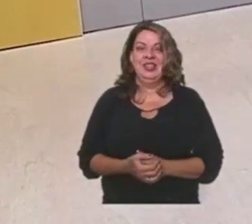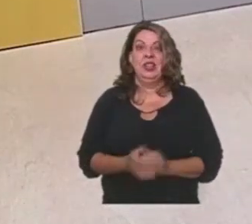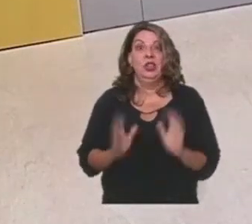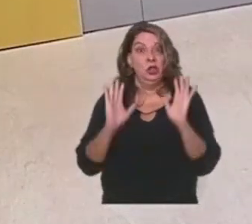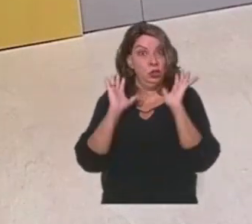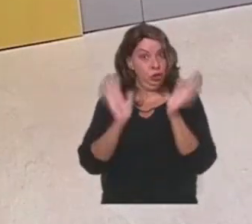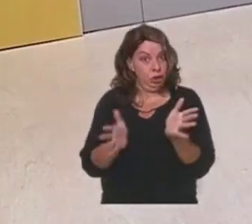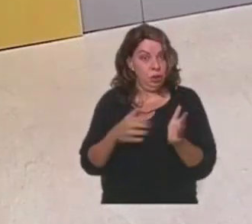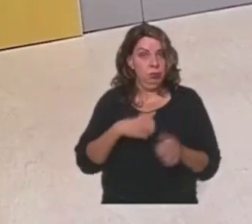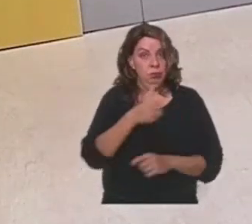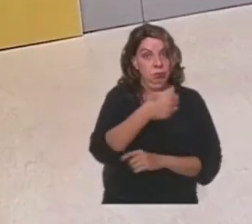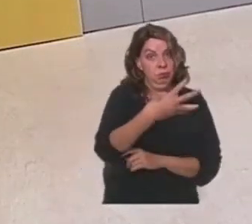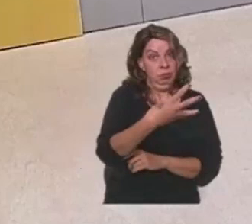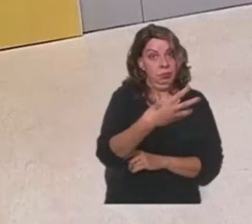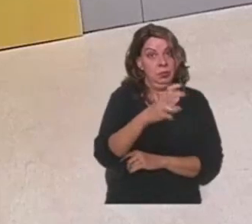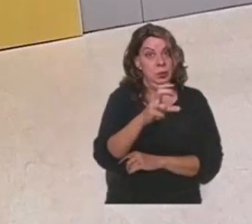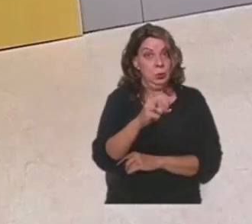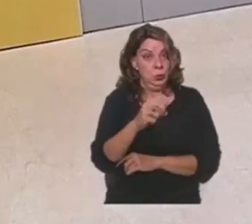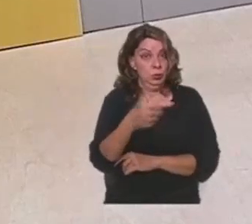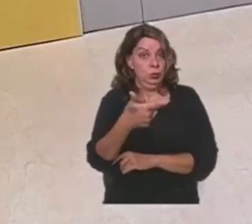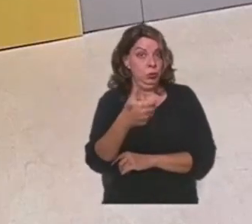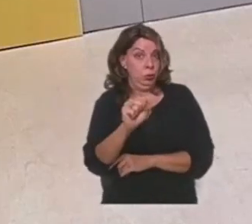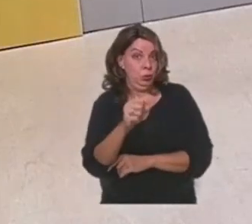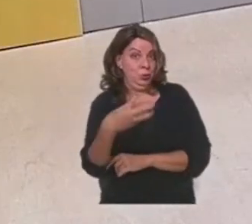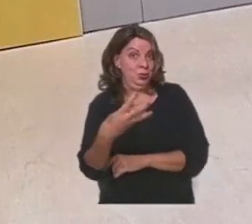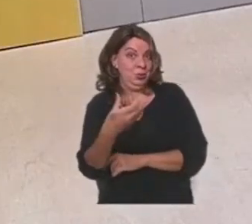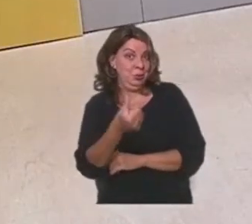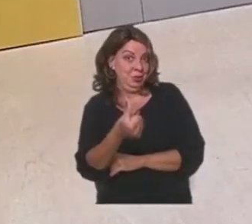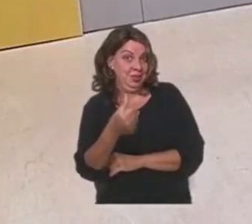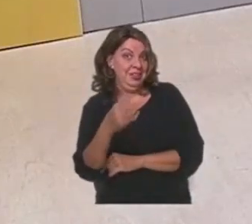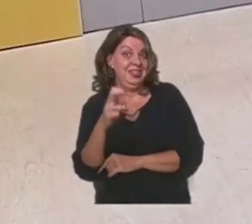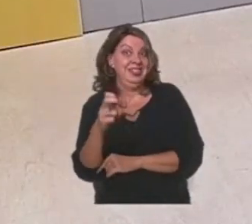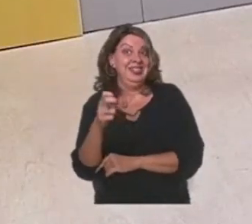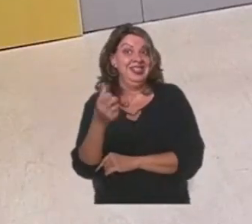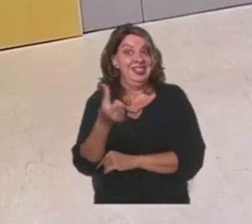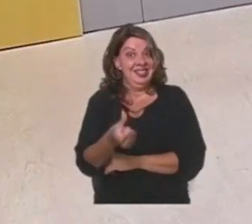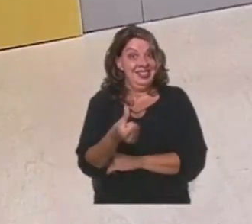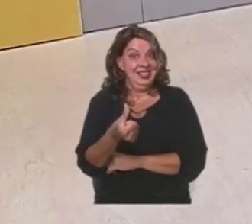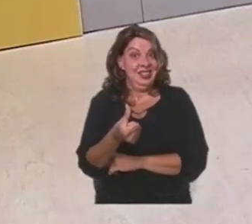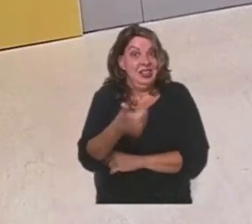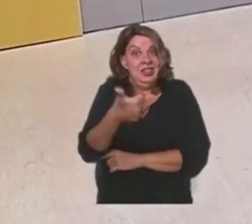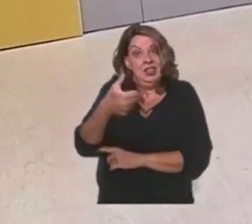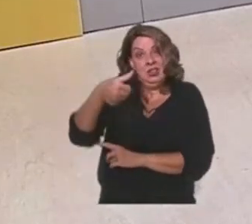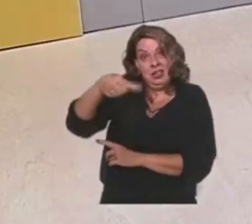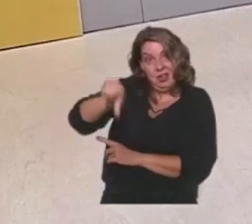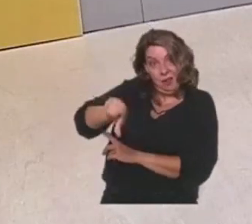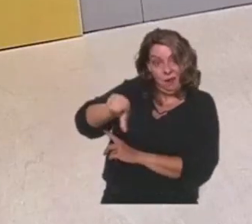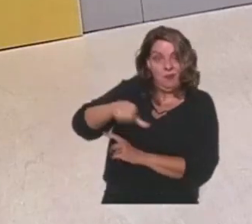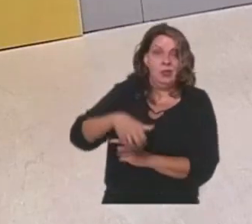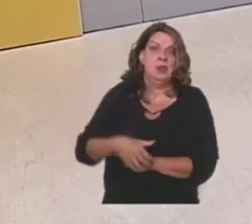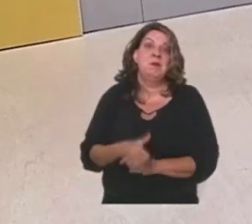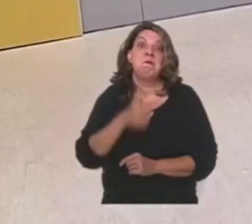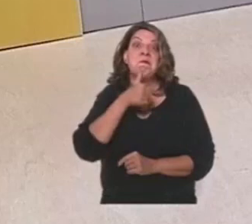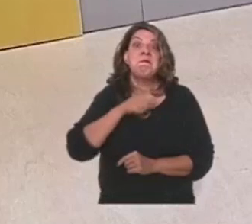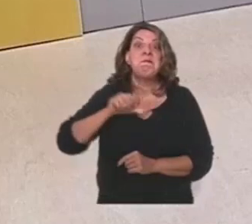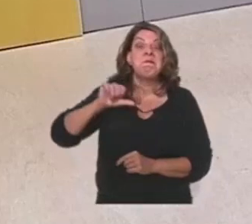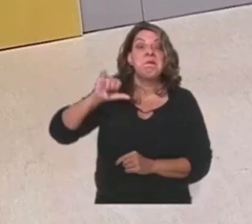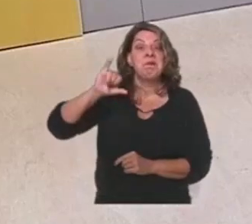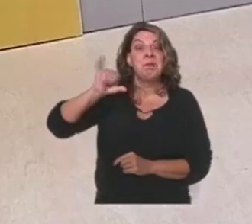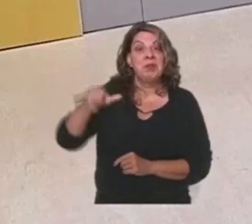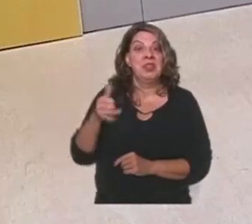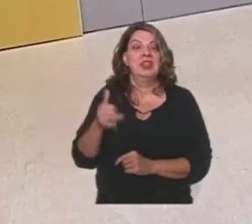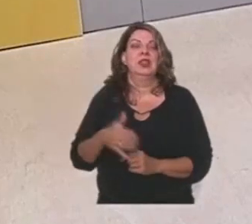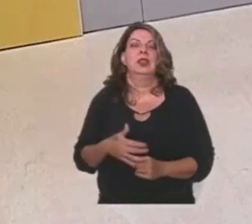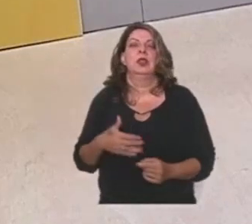Já chamei 14, 50, 28, 46, 56, 19, Jaque. 19,